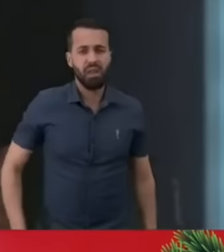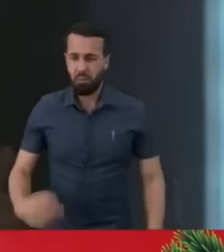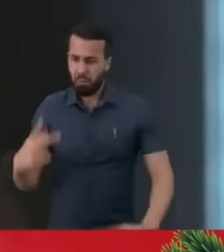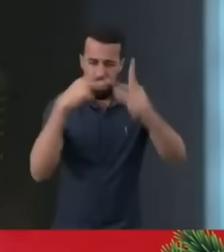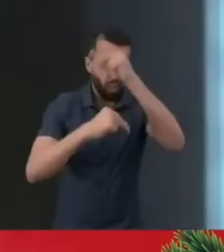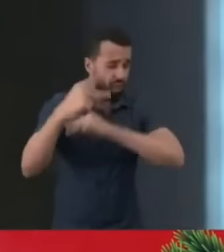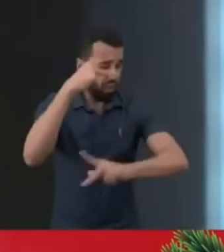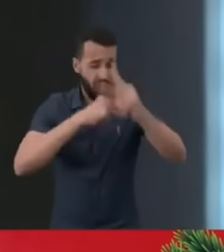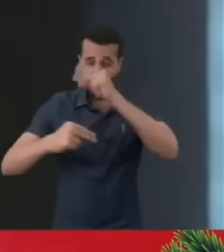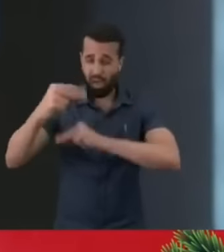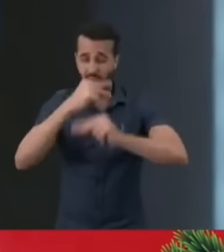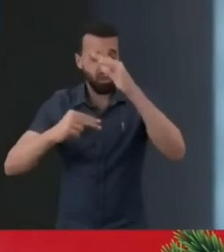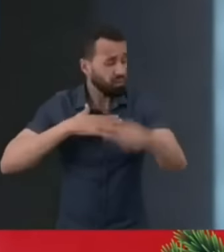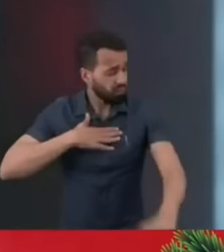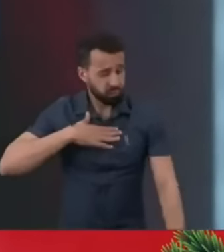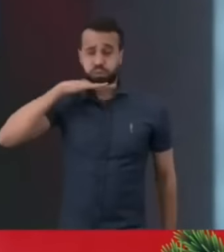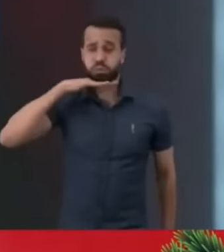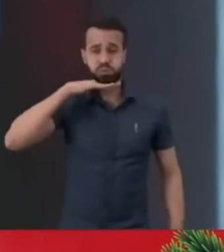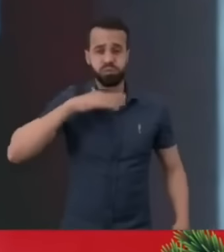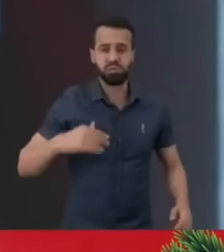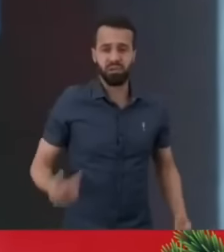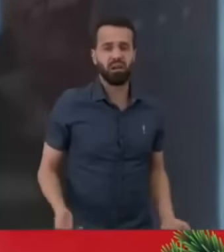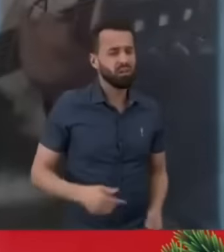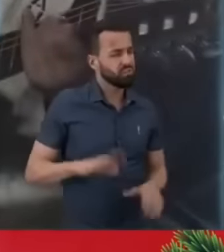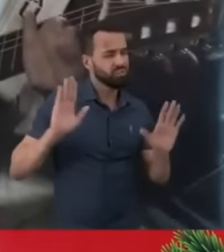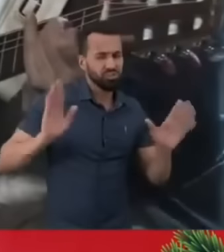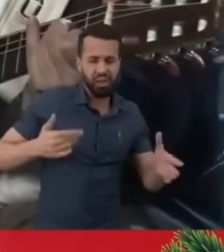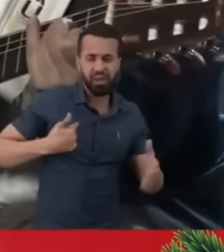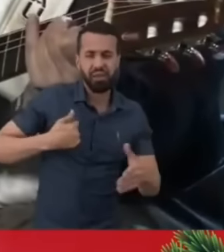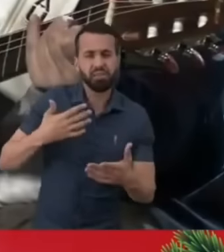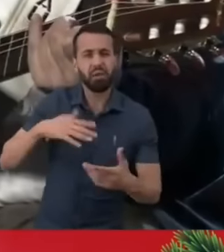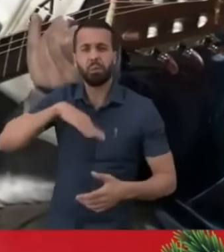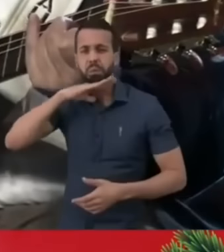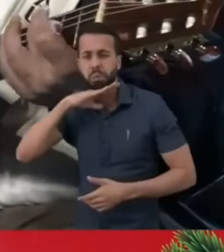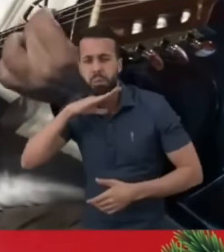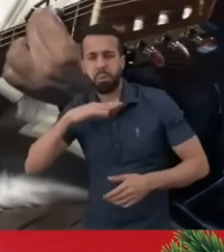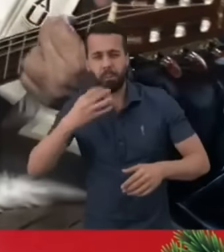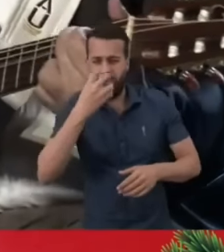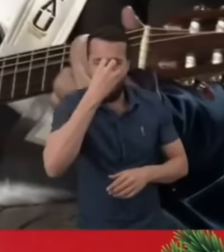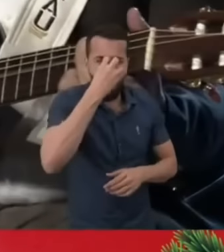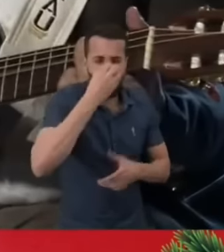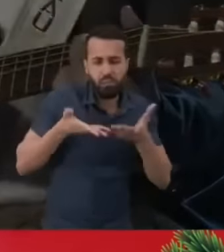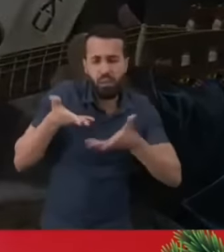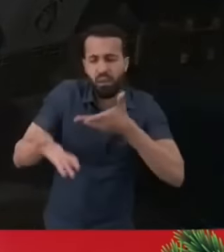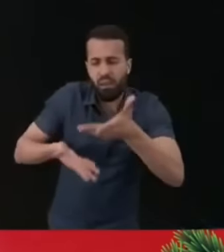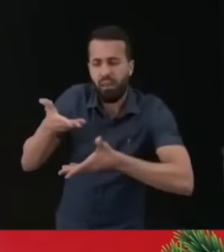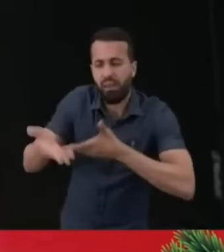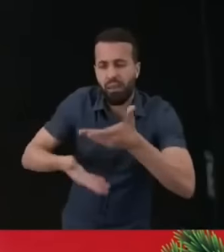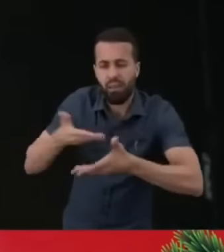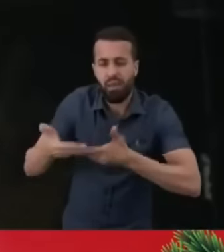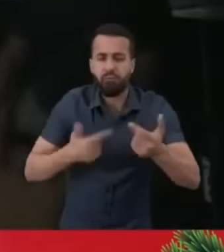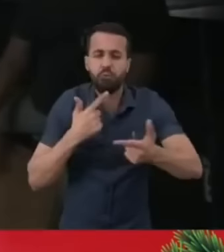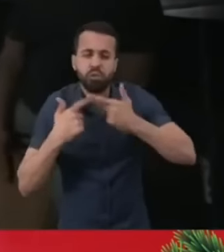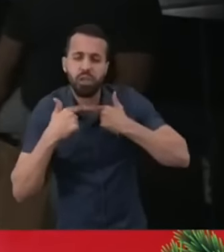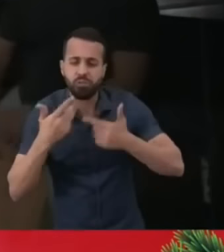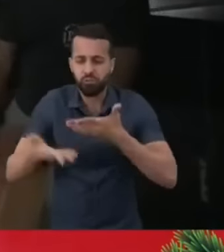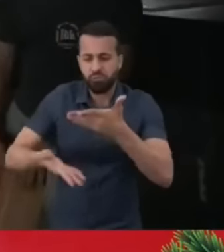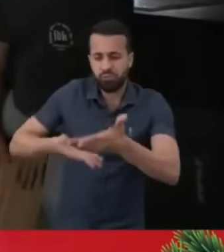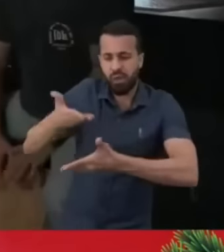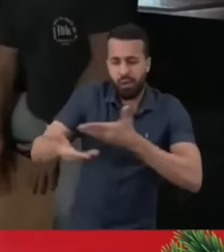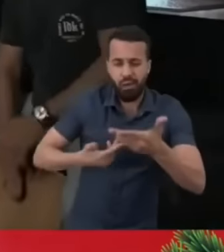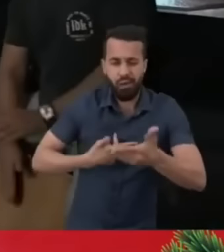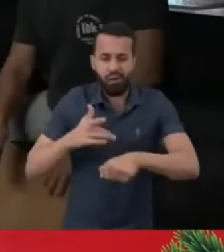Cansei de ser o seu palhaço, fazer o que sempre quis. Cansei de